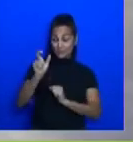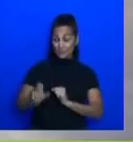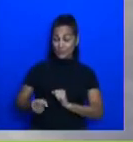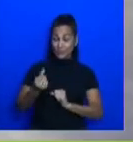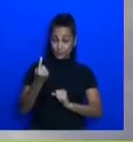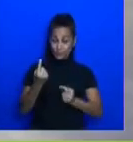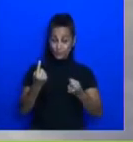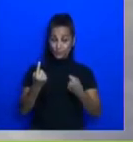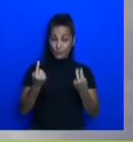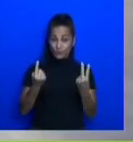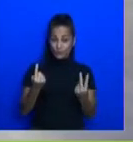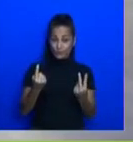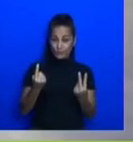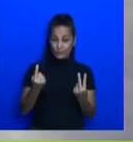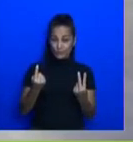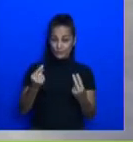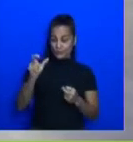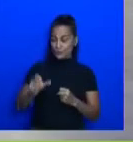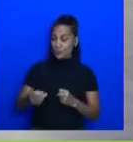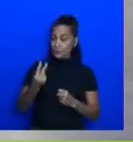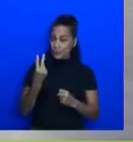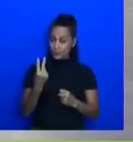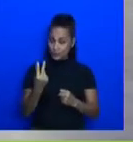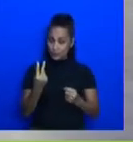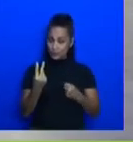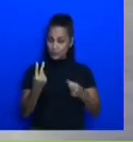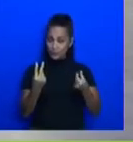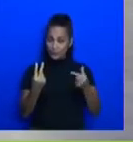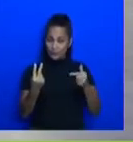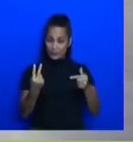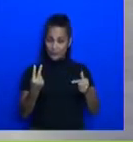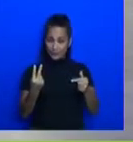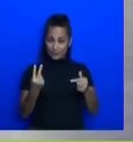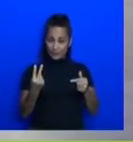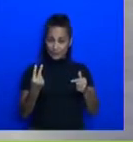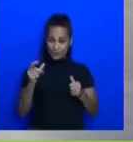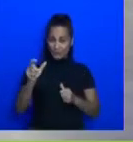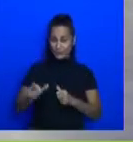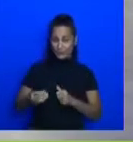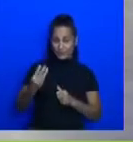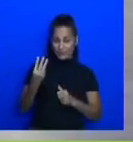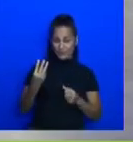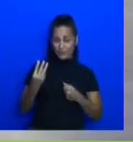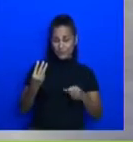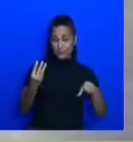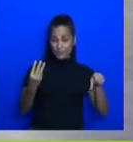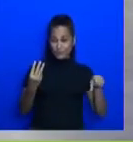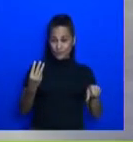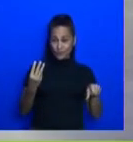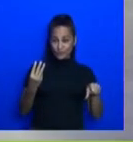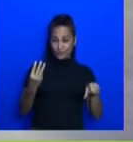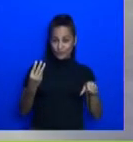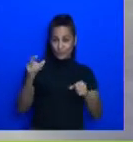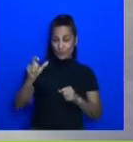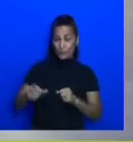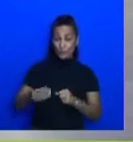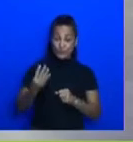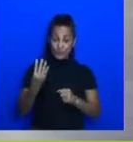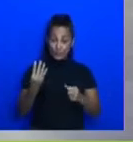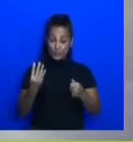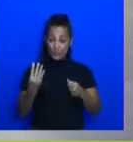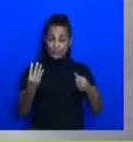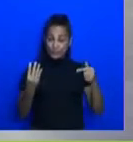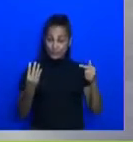Na coluna 1, 2. Coluna 2, 7. Coluna 3, 9. Coluna